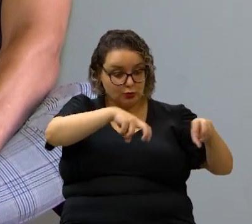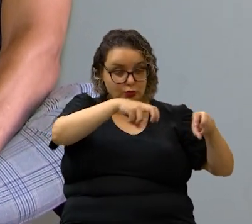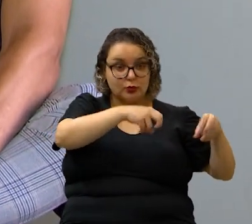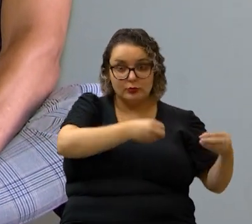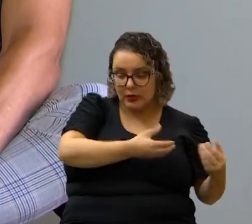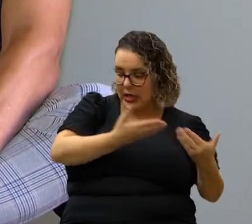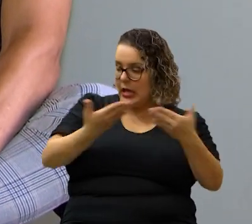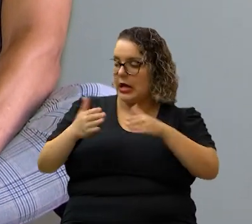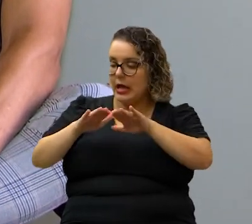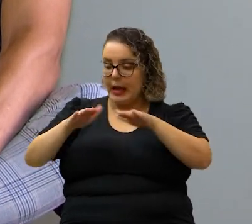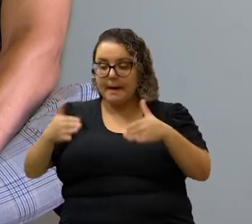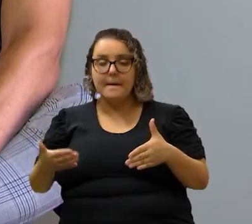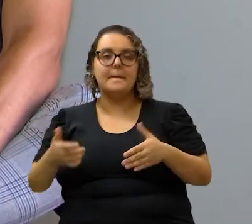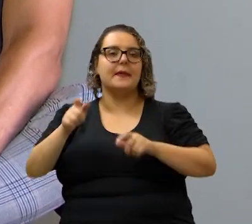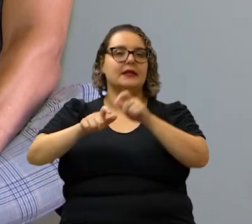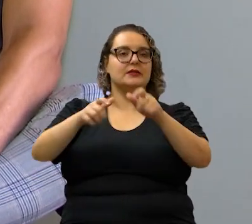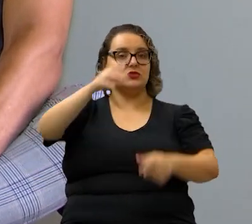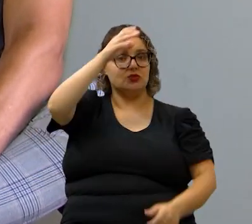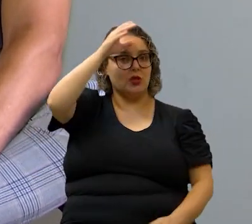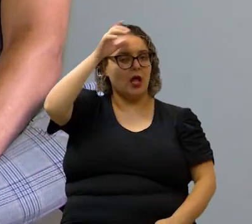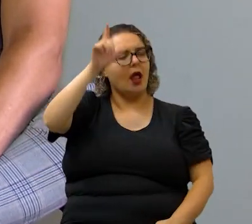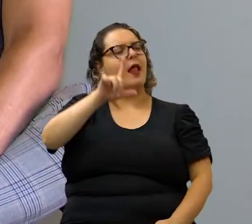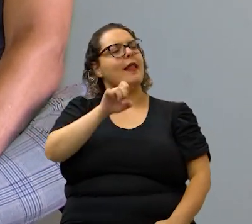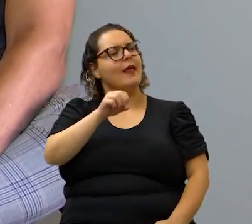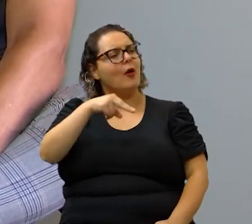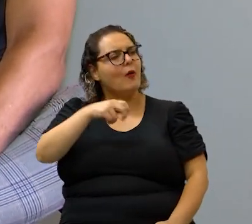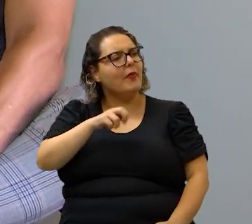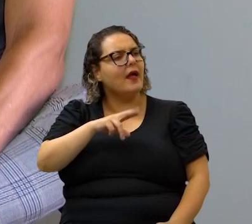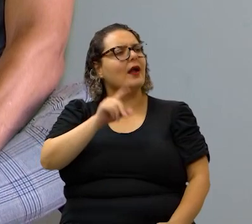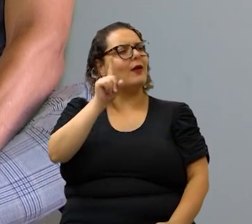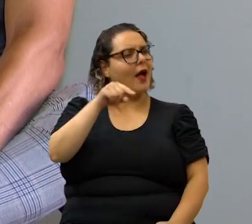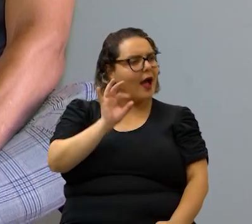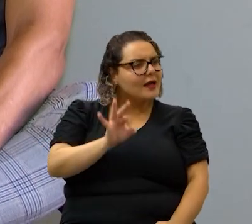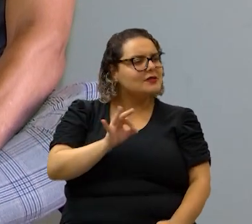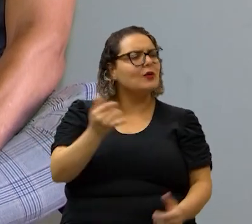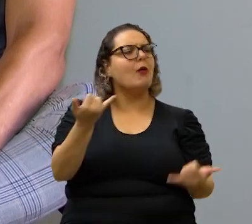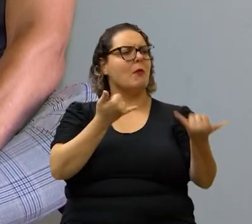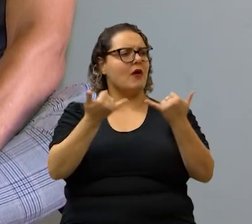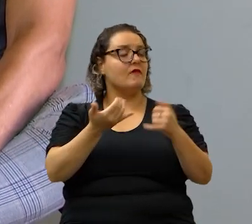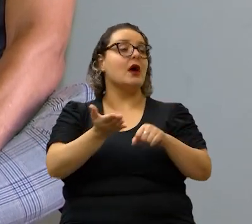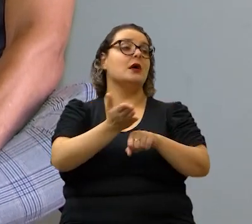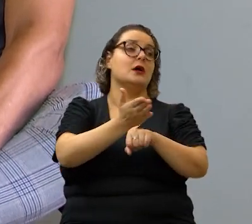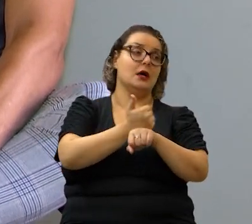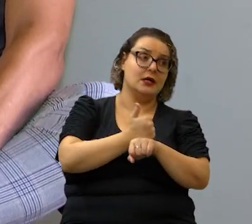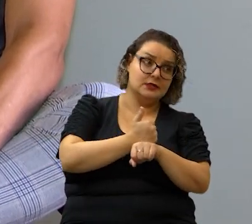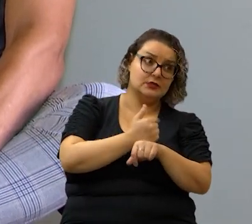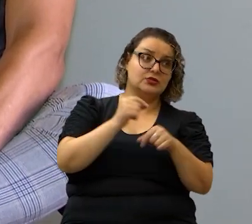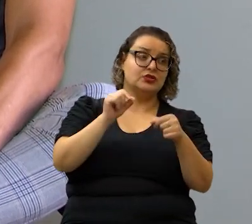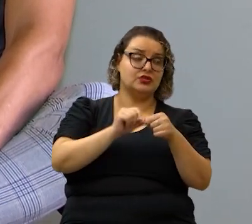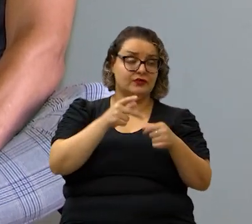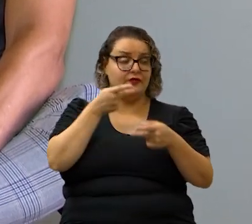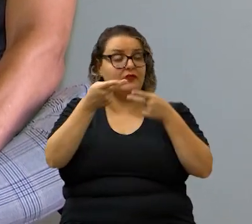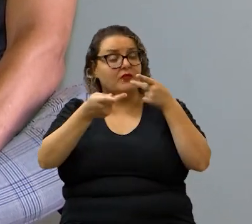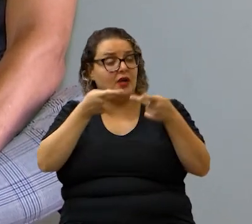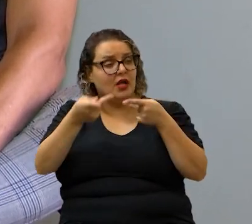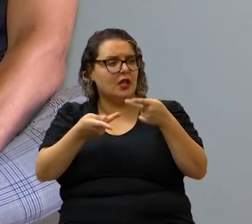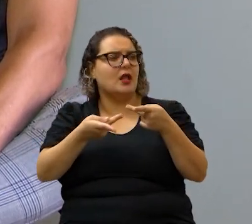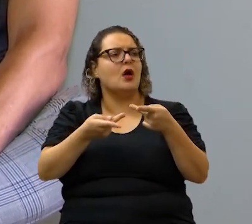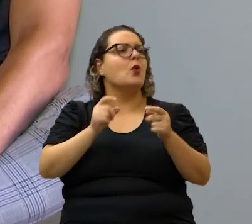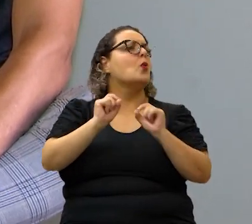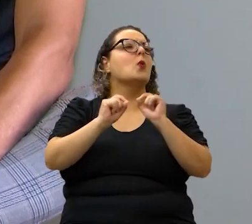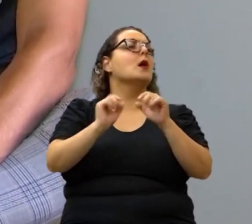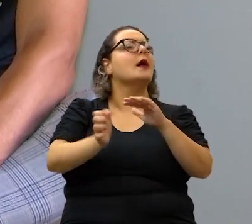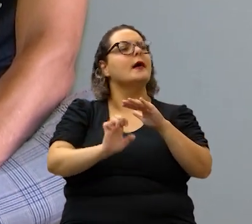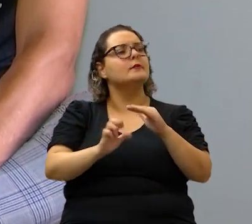para a mesa do consumidor. Leonardo, é isso mesmo? Me conta, antes de você falar até do que é o